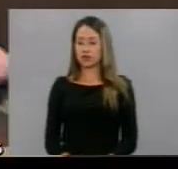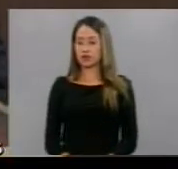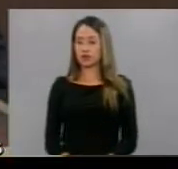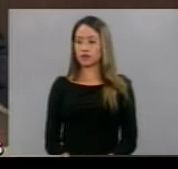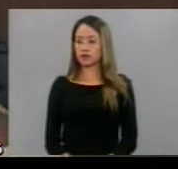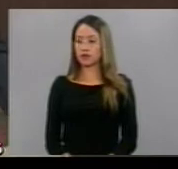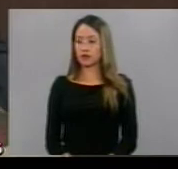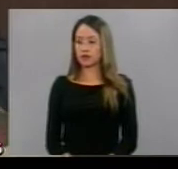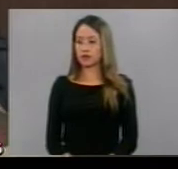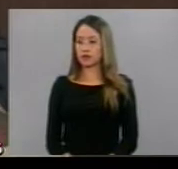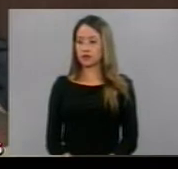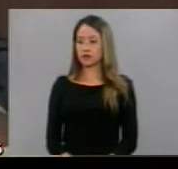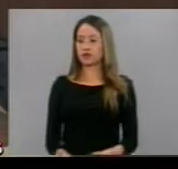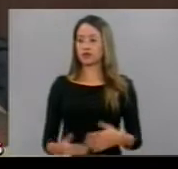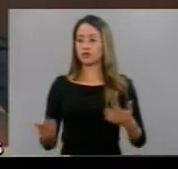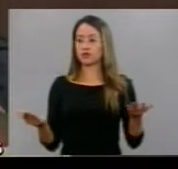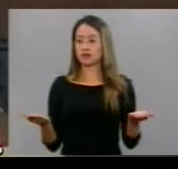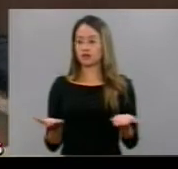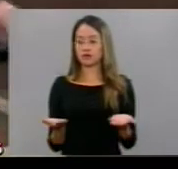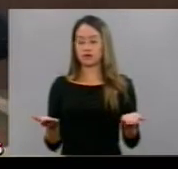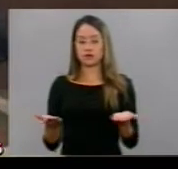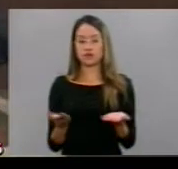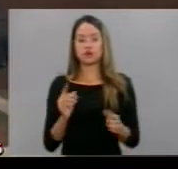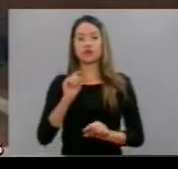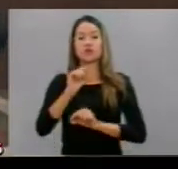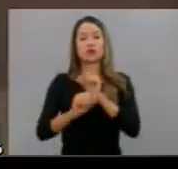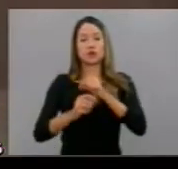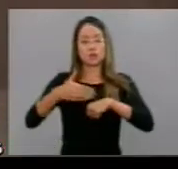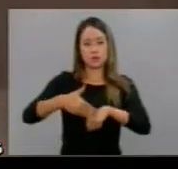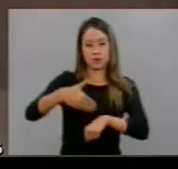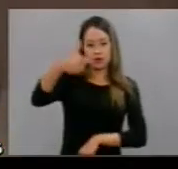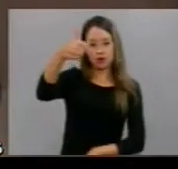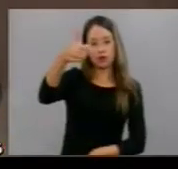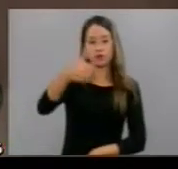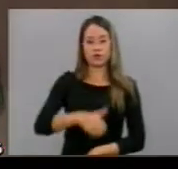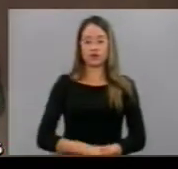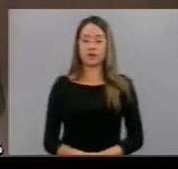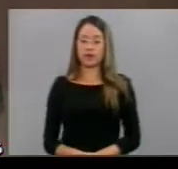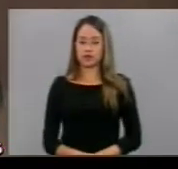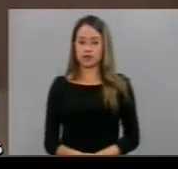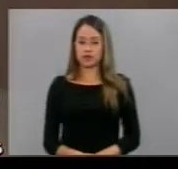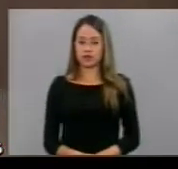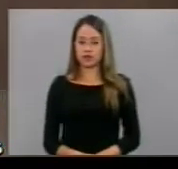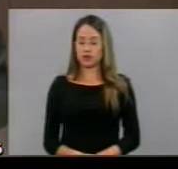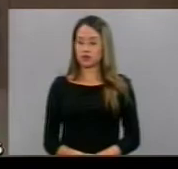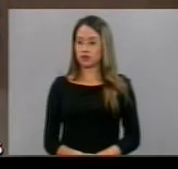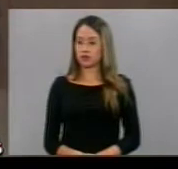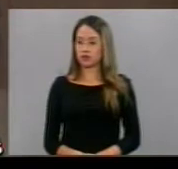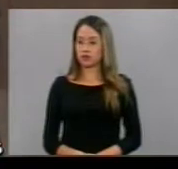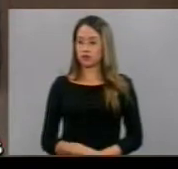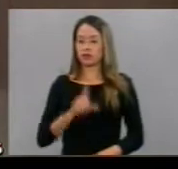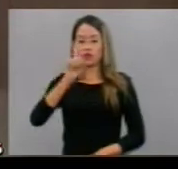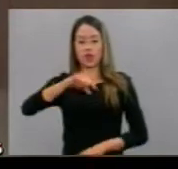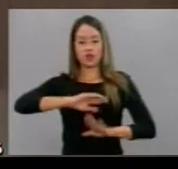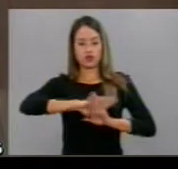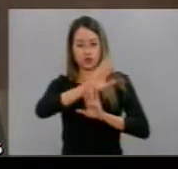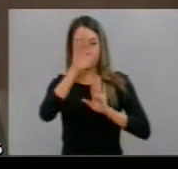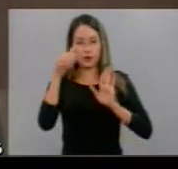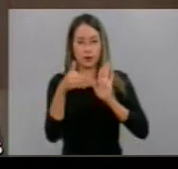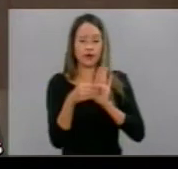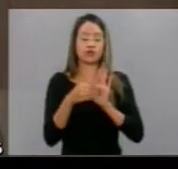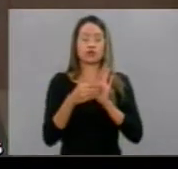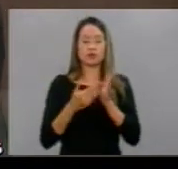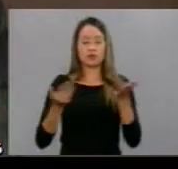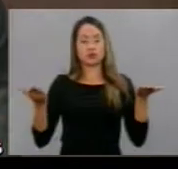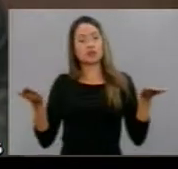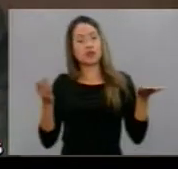Deputada, nós defendemos a mudança do sistema proporcional para que ele melhore. A ideia do sistema proporcional é que todas as forças se façam representadas